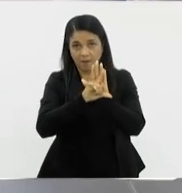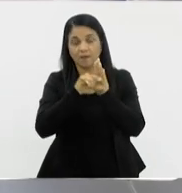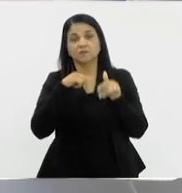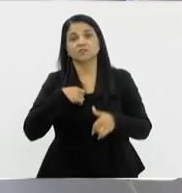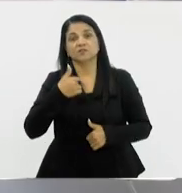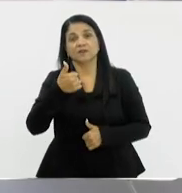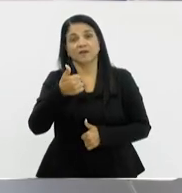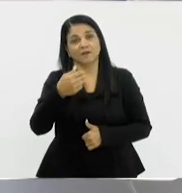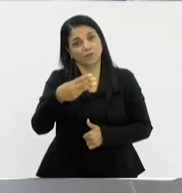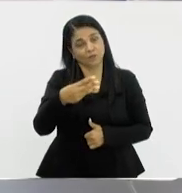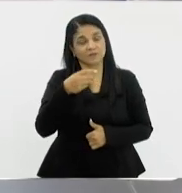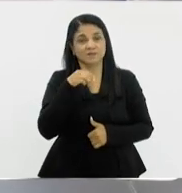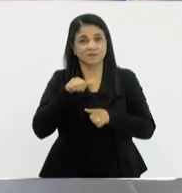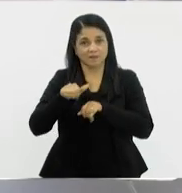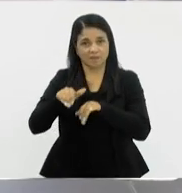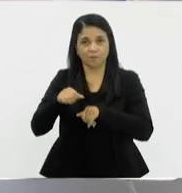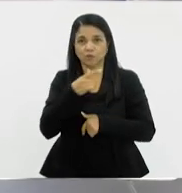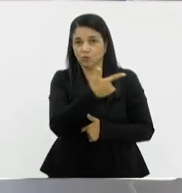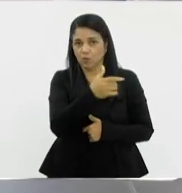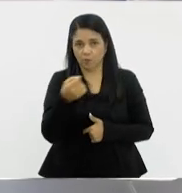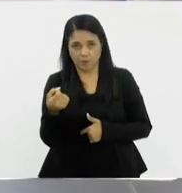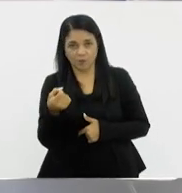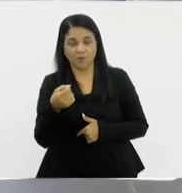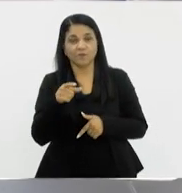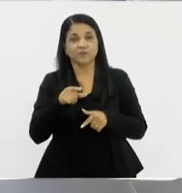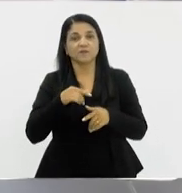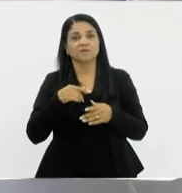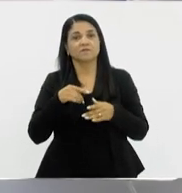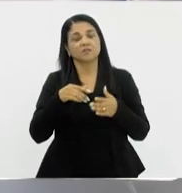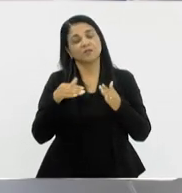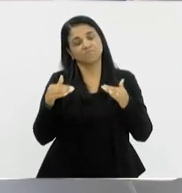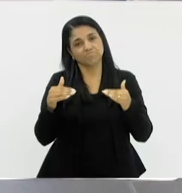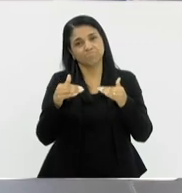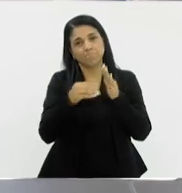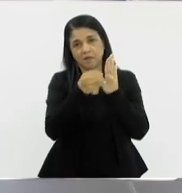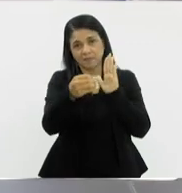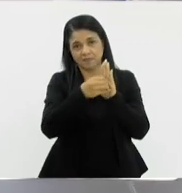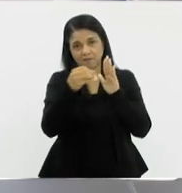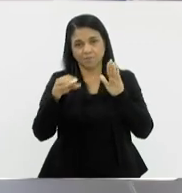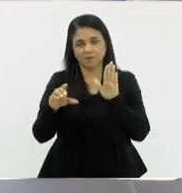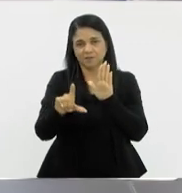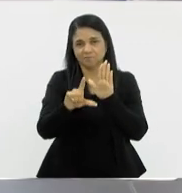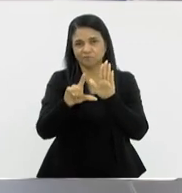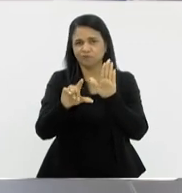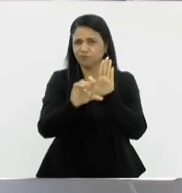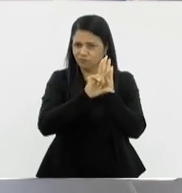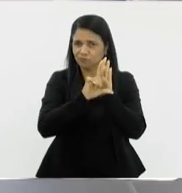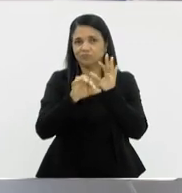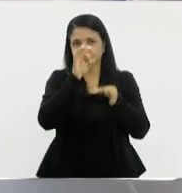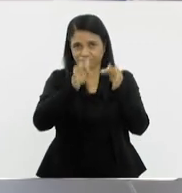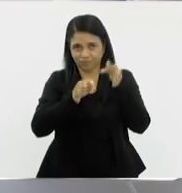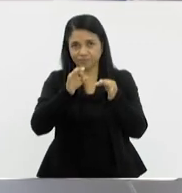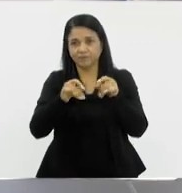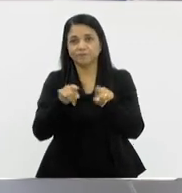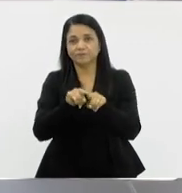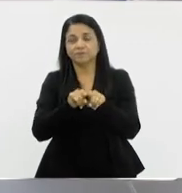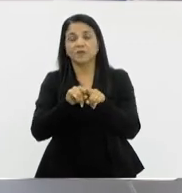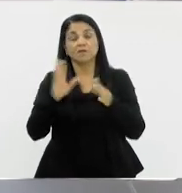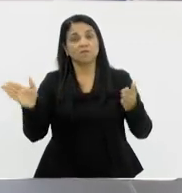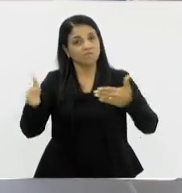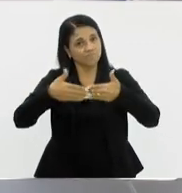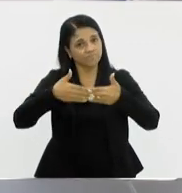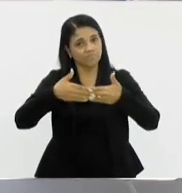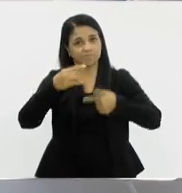de setembro de 2000. Parecer é pela juridicidade. Em discussão, não havendo quem queira discutir, encerrada a